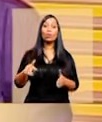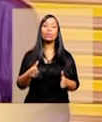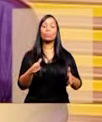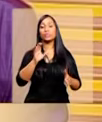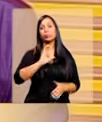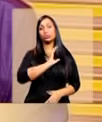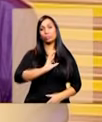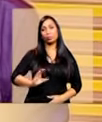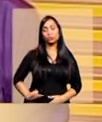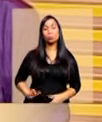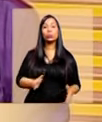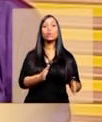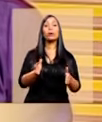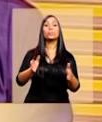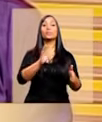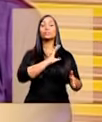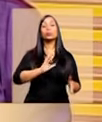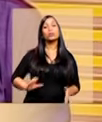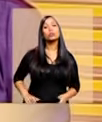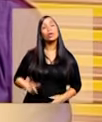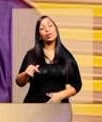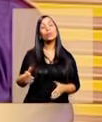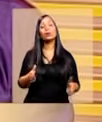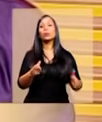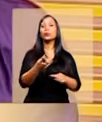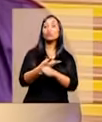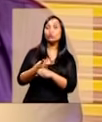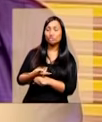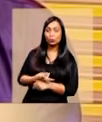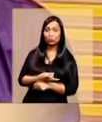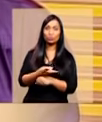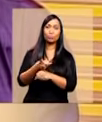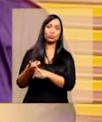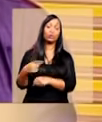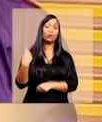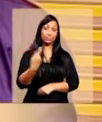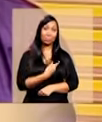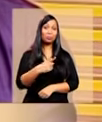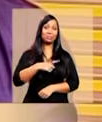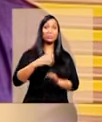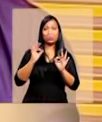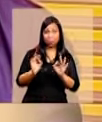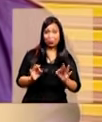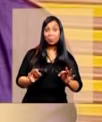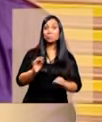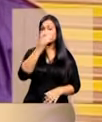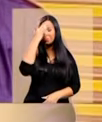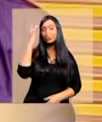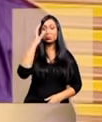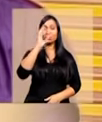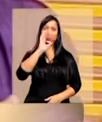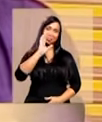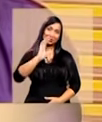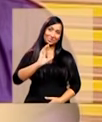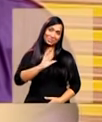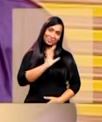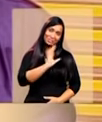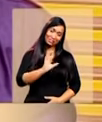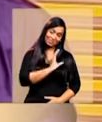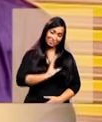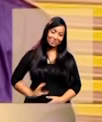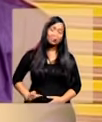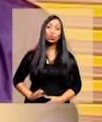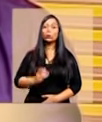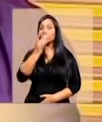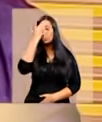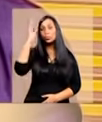esse é o caminho do cristianismo. O caminho do cristianismo é um caminho de busca e nós temos justamente como cristão o exemplo,